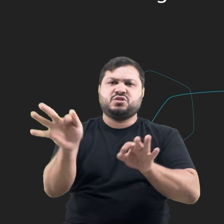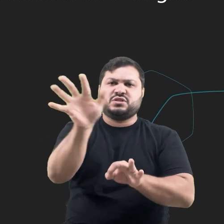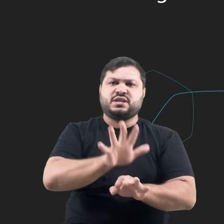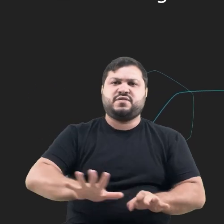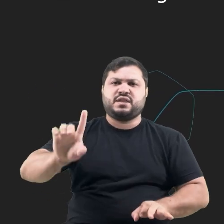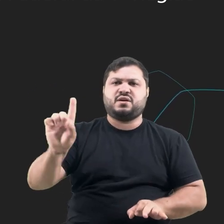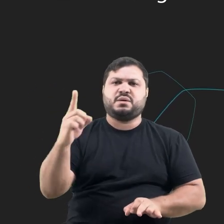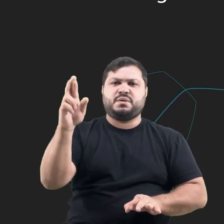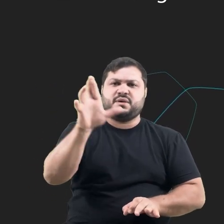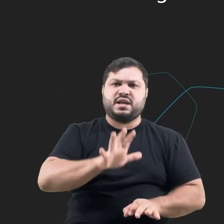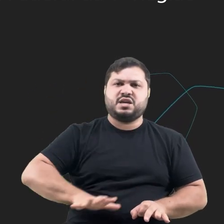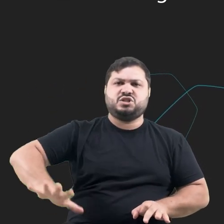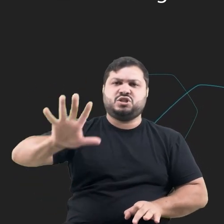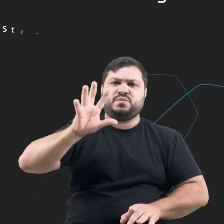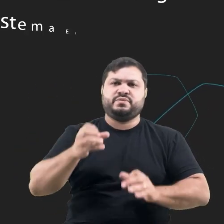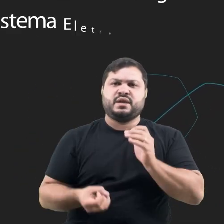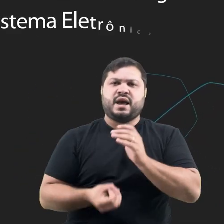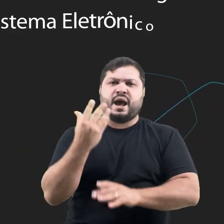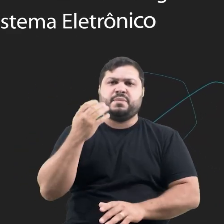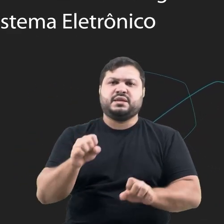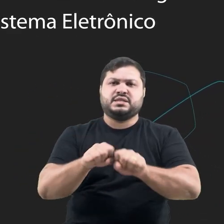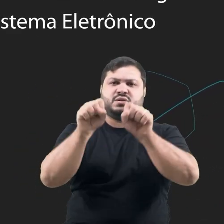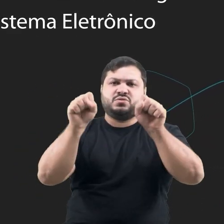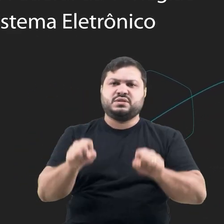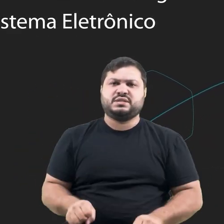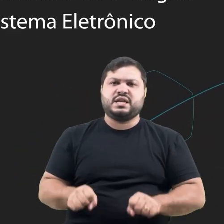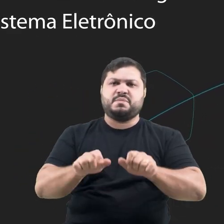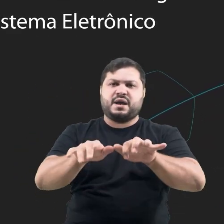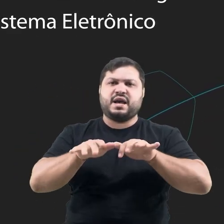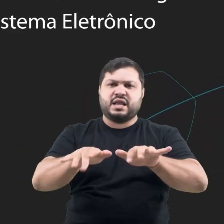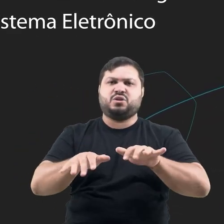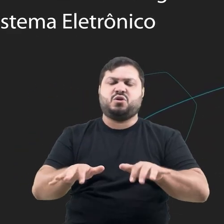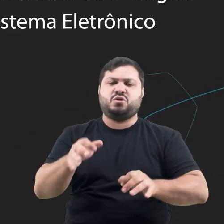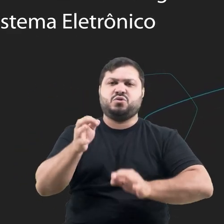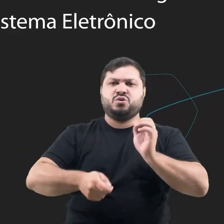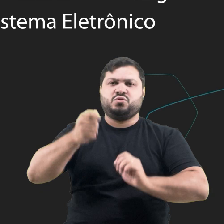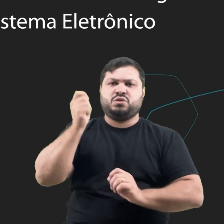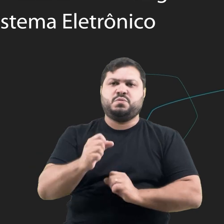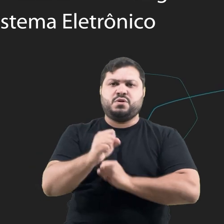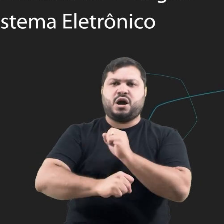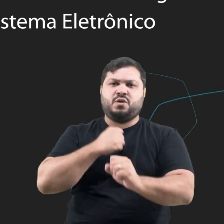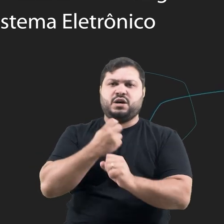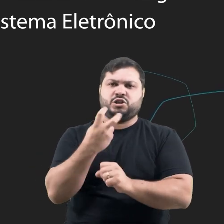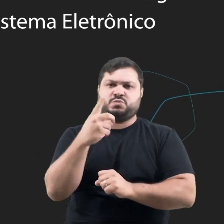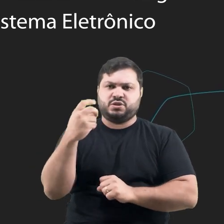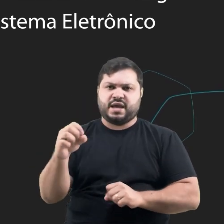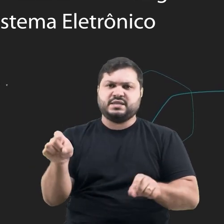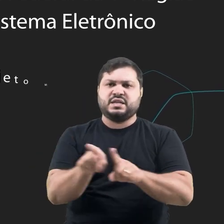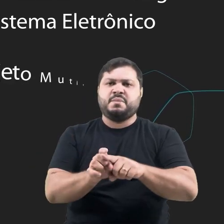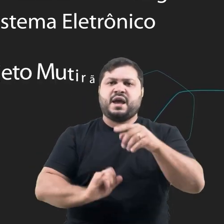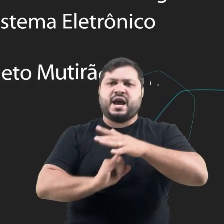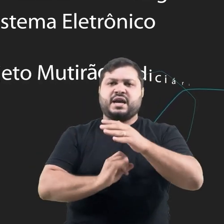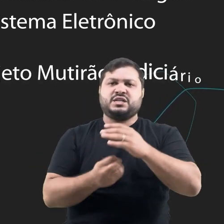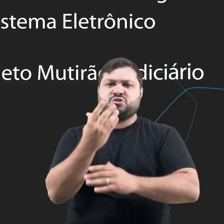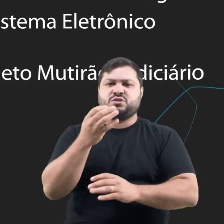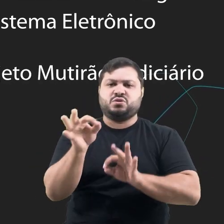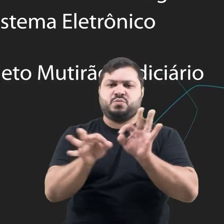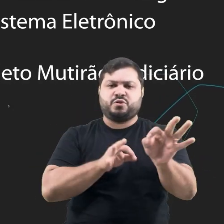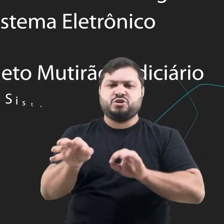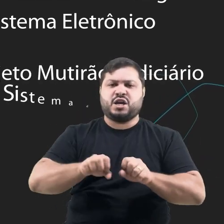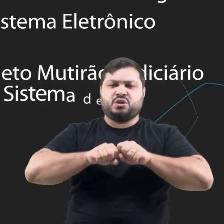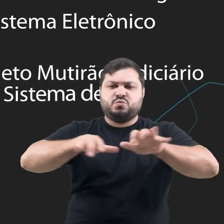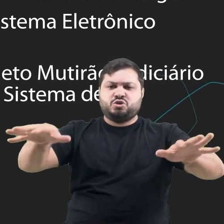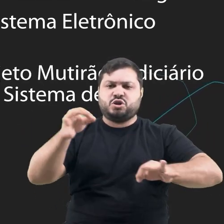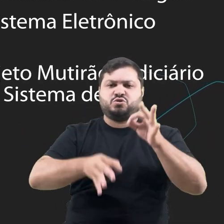da Primeira Região, a implantação do Sistema Eletrônico do Tribunal em 2010, a instituição do Projeto